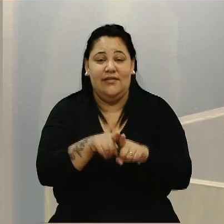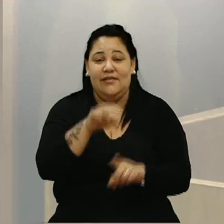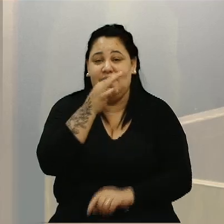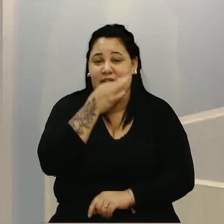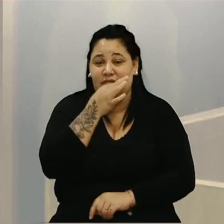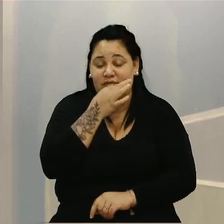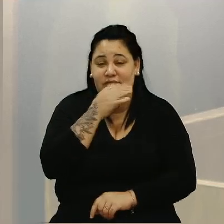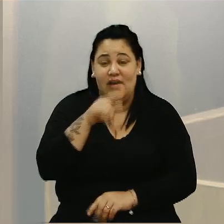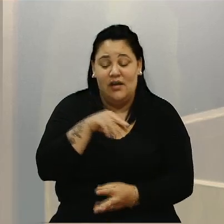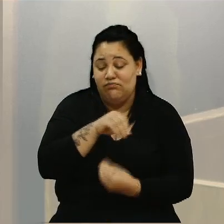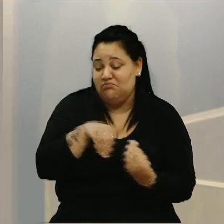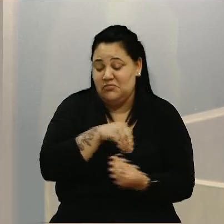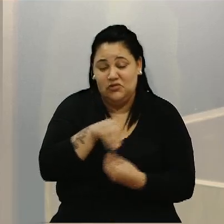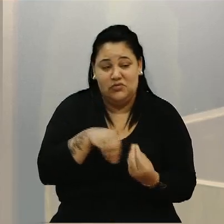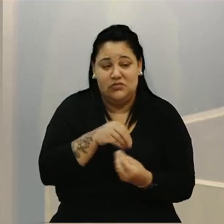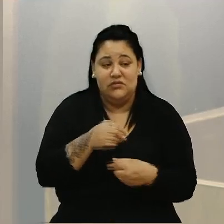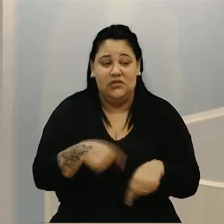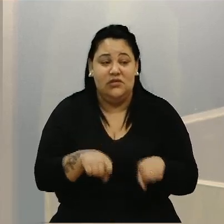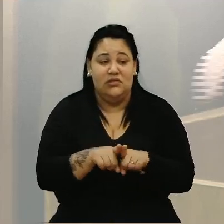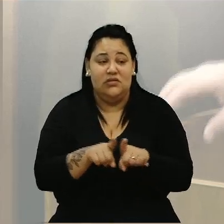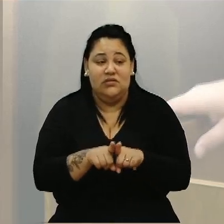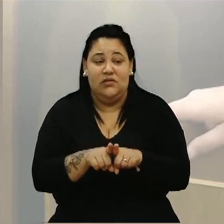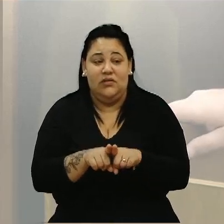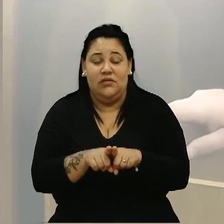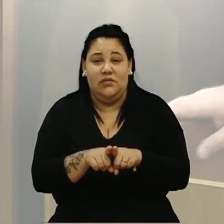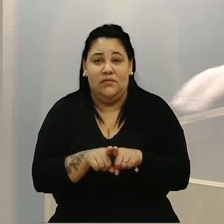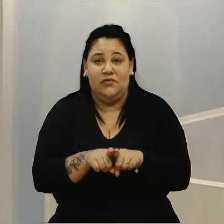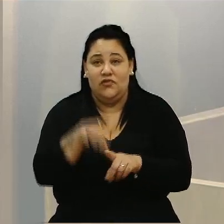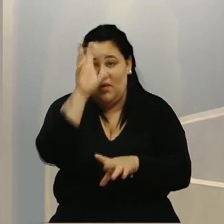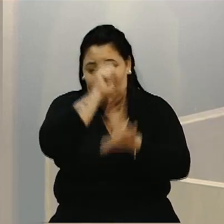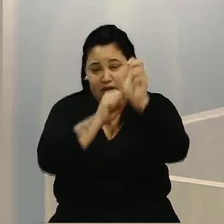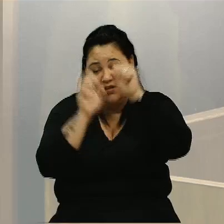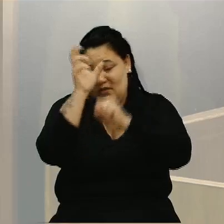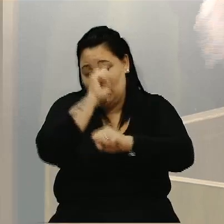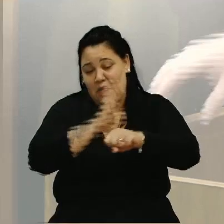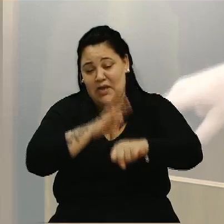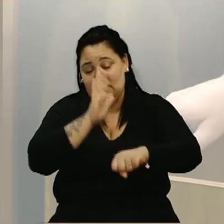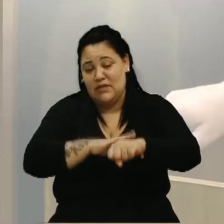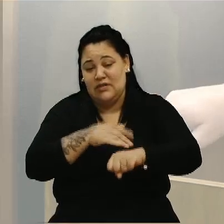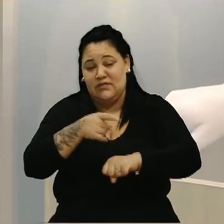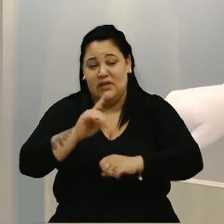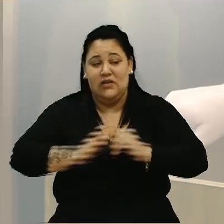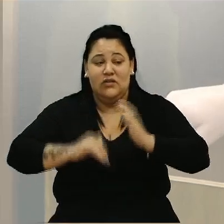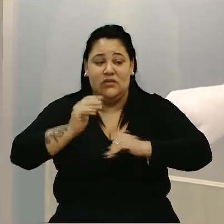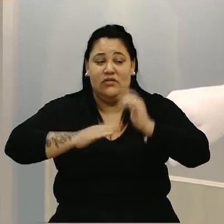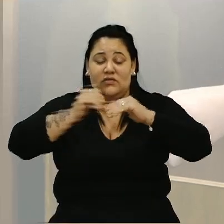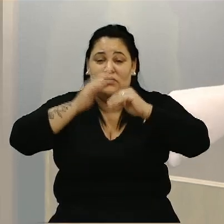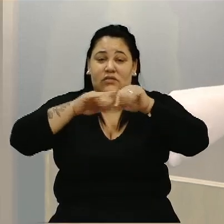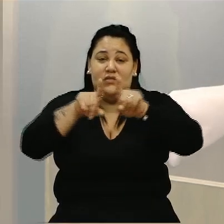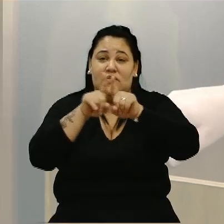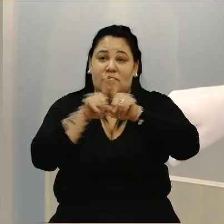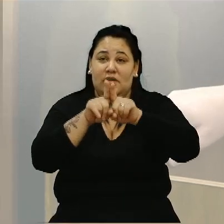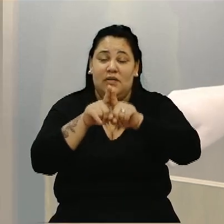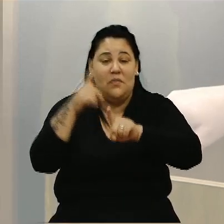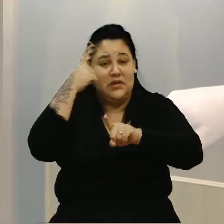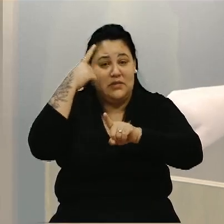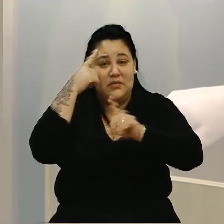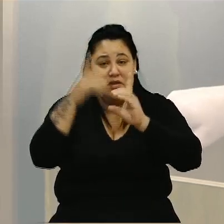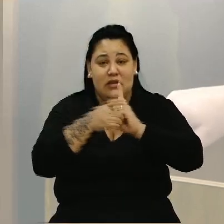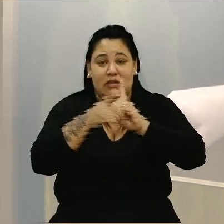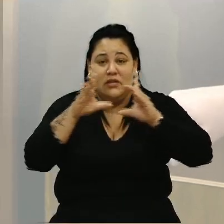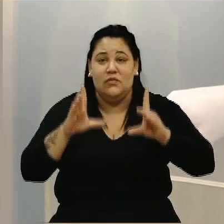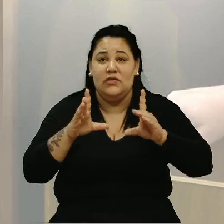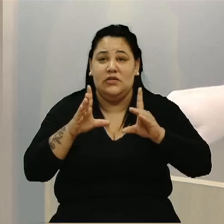e a cidade, com o passar do tempo, vai aprendendo cada vez mais e vai construindo o seu pensamento de democracia, o seu pensamento